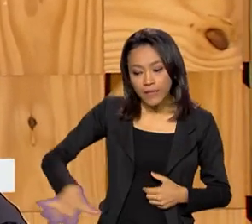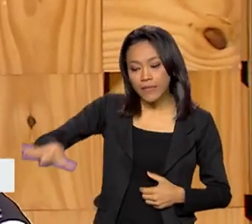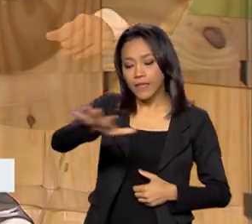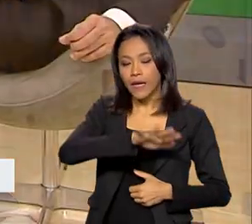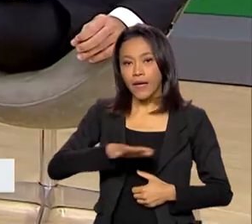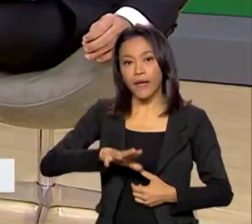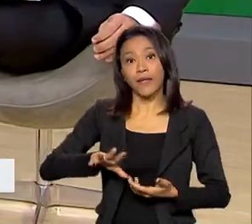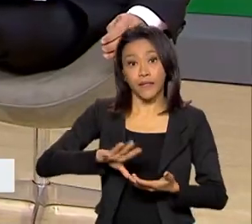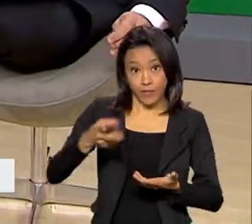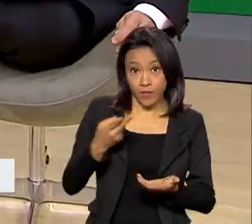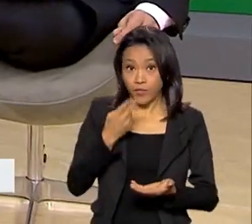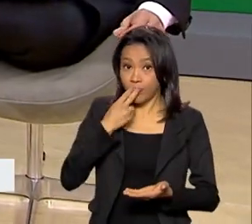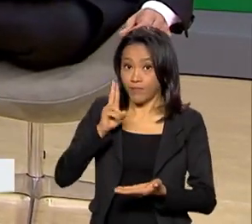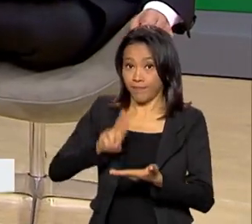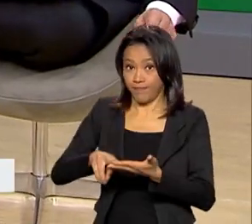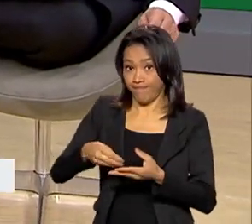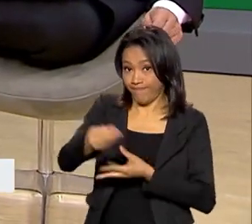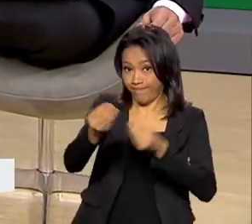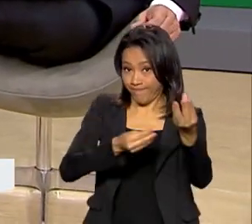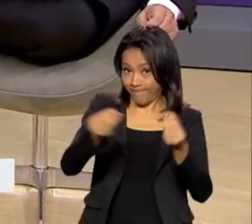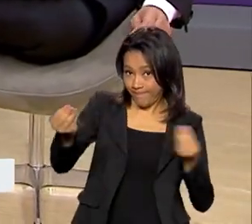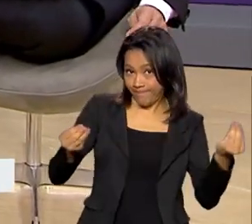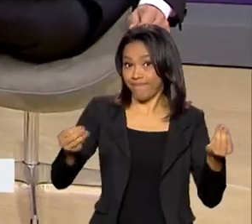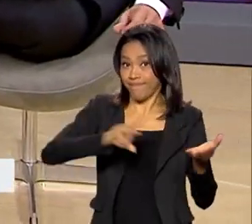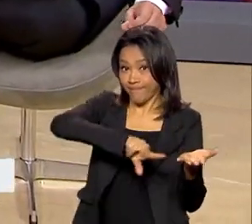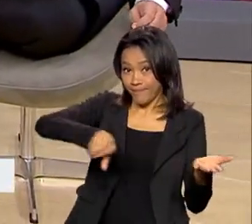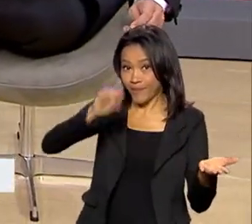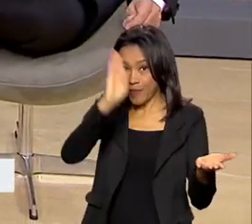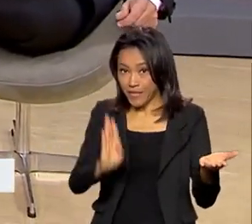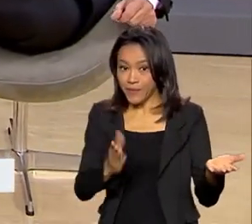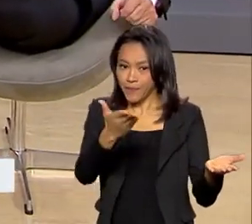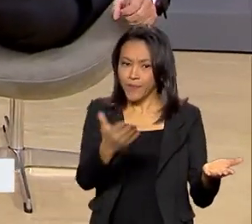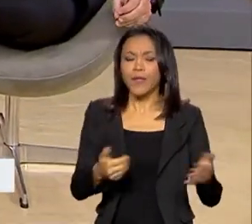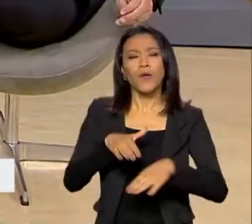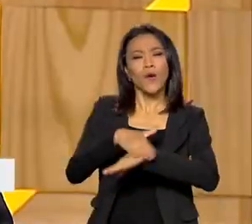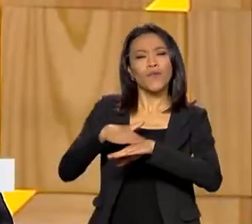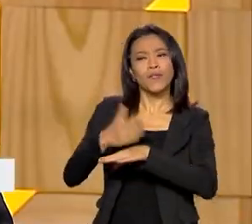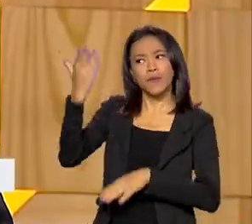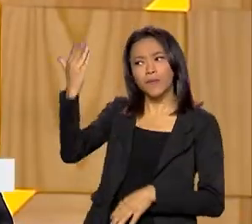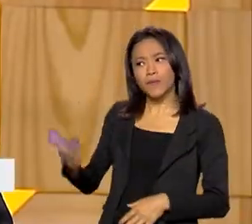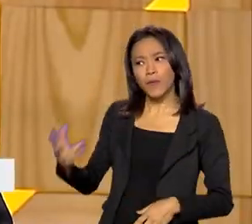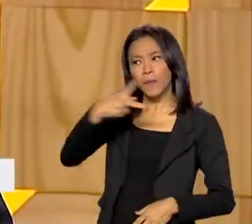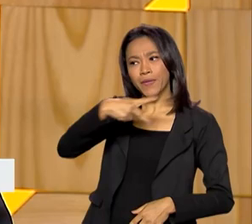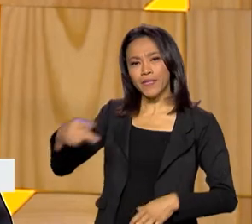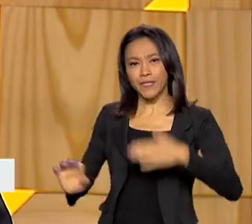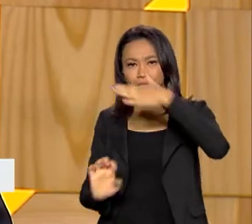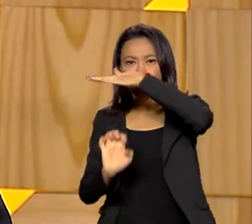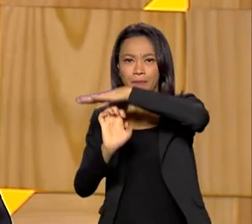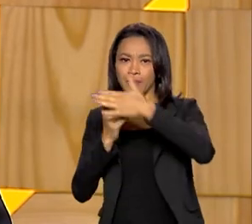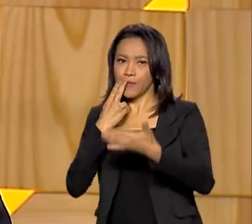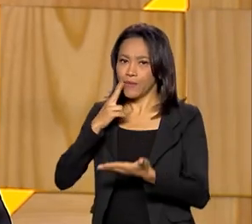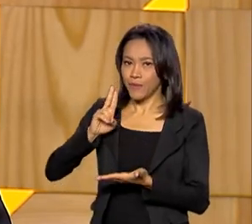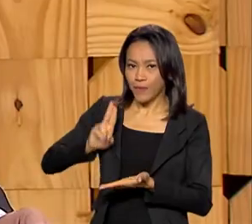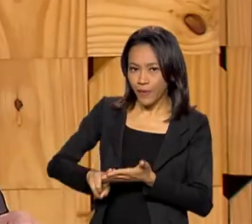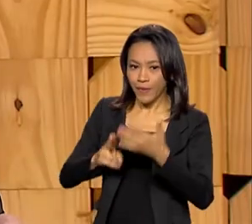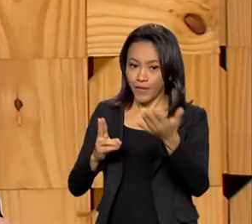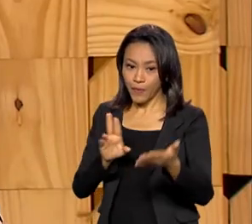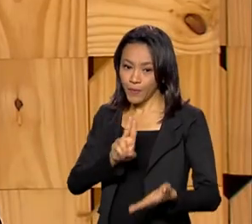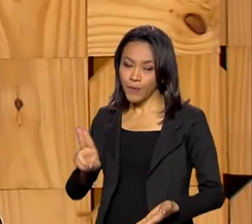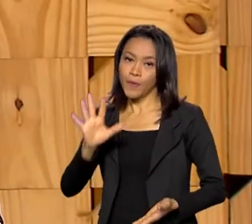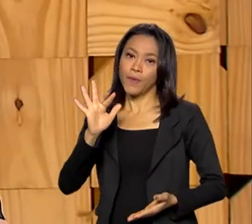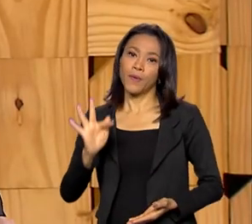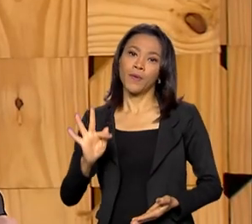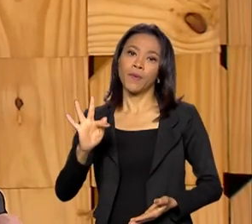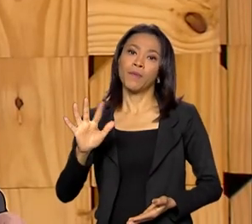Brasil. E para falar sobre este assunto, conversamos com o presidente dos Correios, Floriano Peixoto.